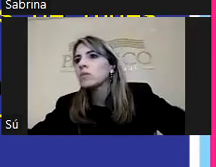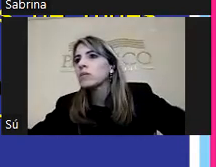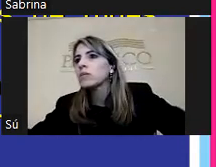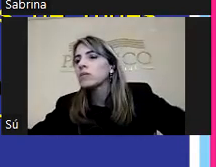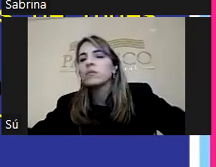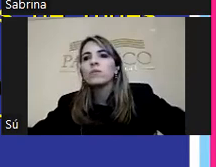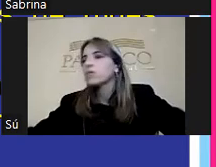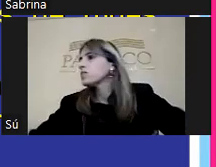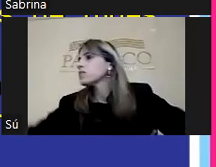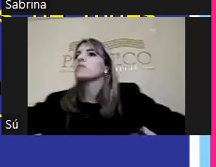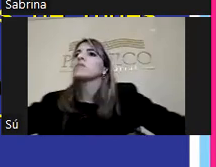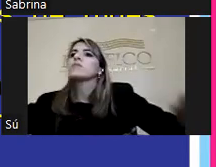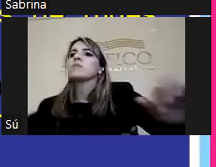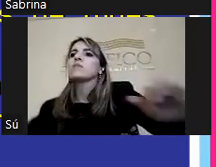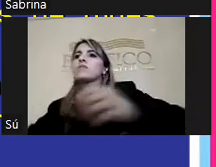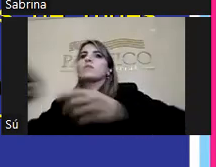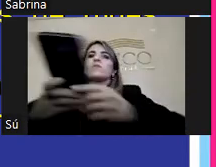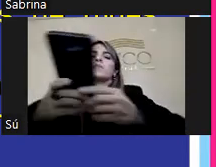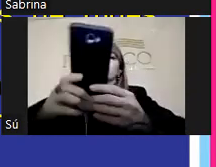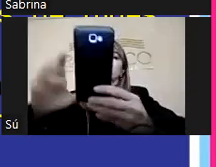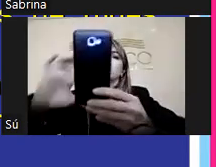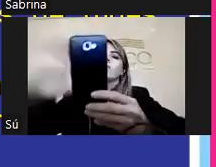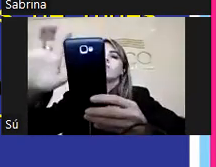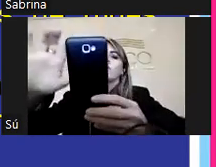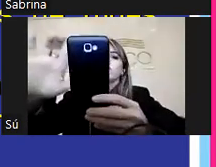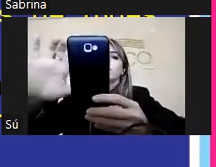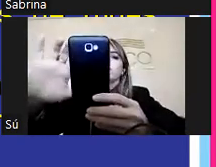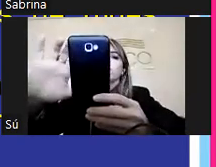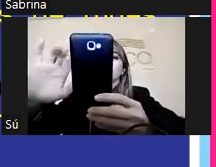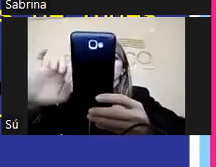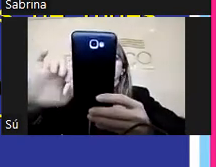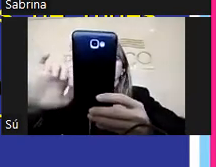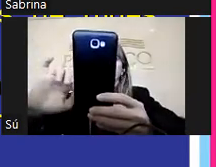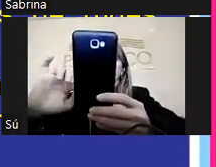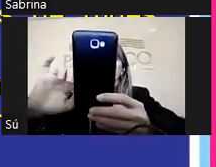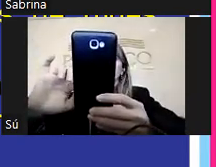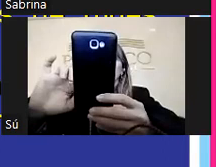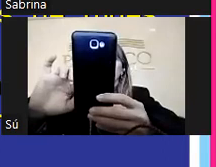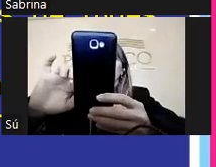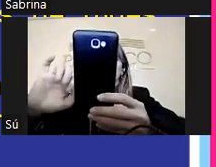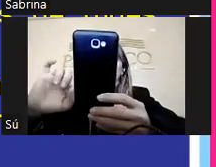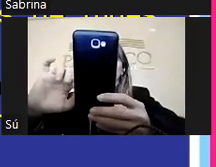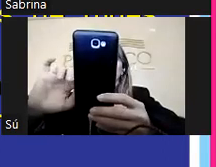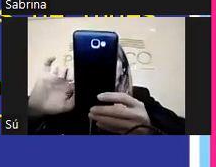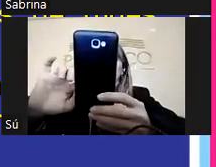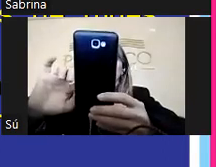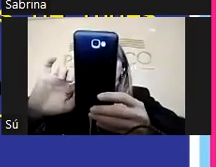Esse distúrbio sexual encontrado em pessoas pervertidas, com características rudes,